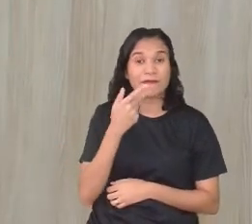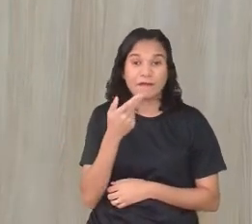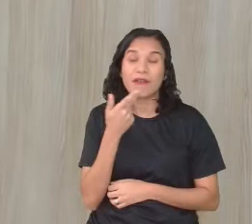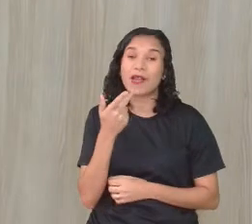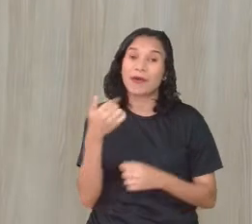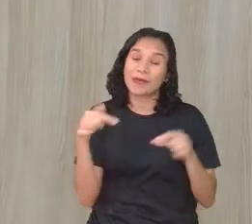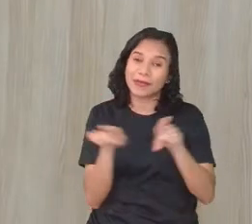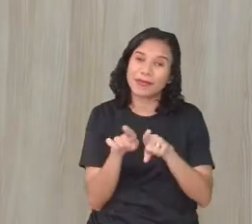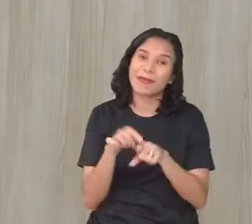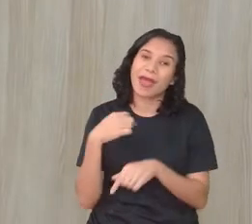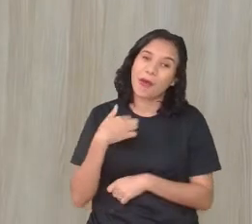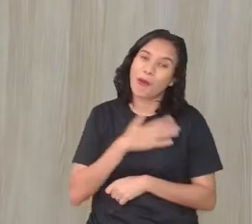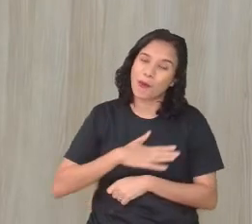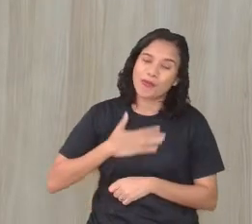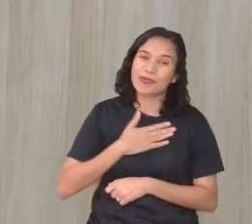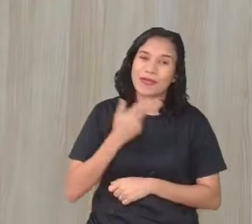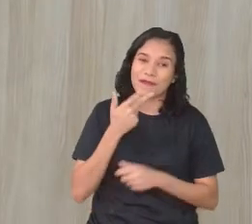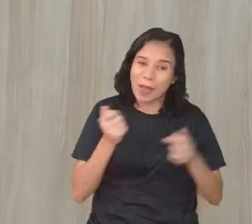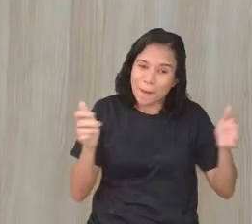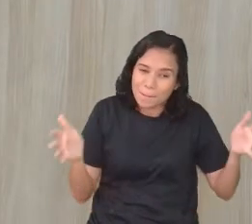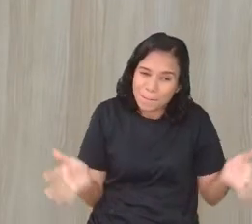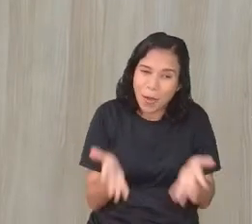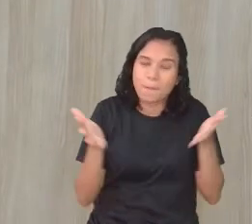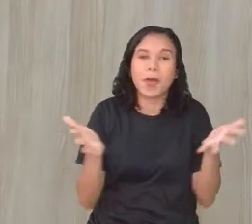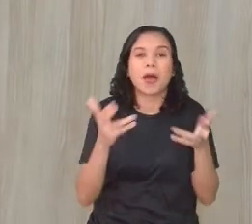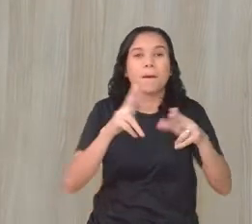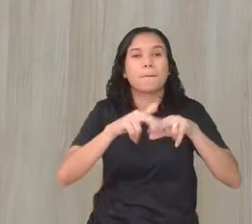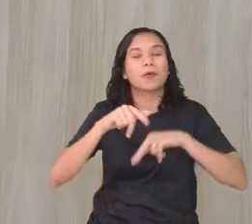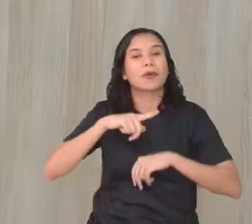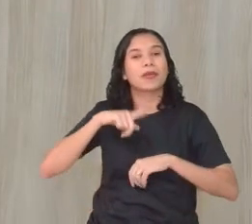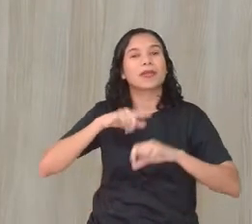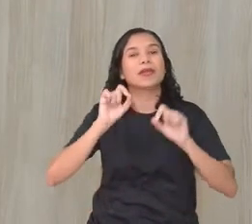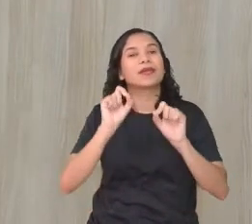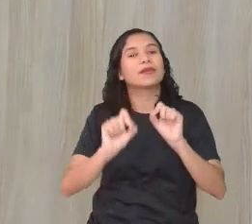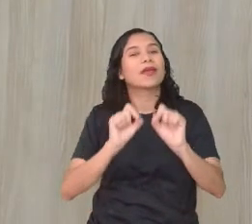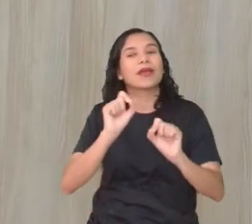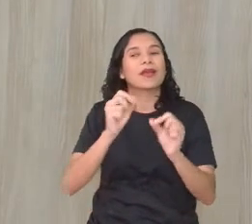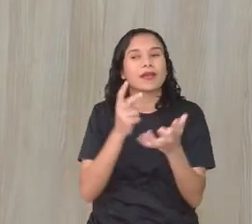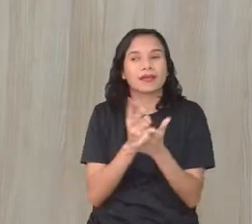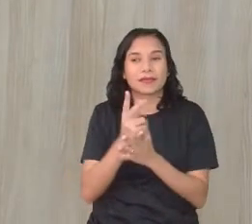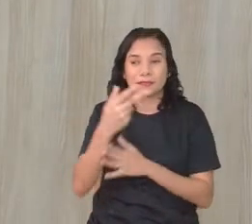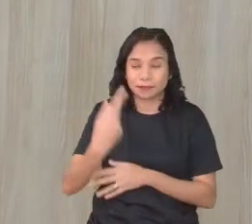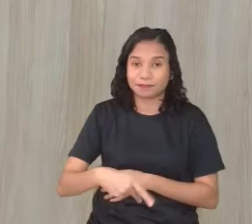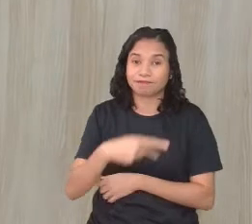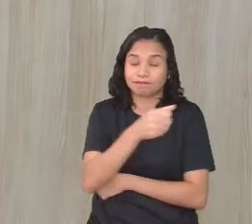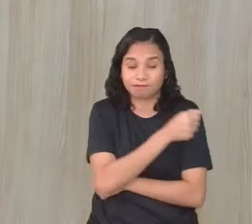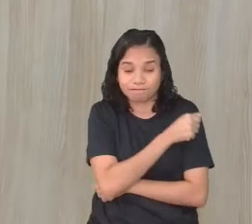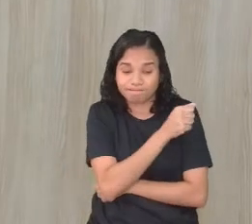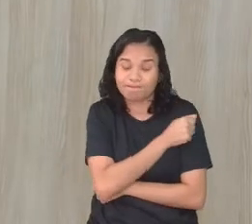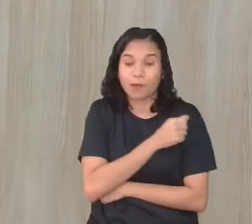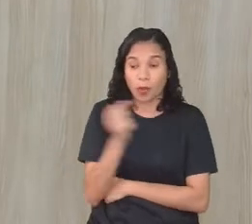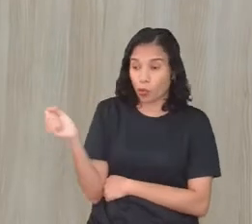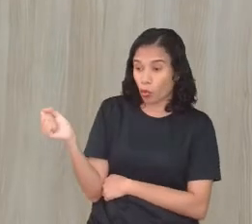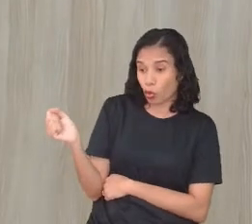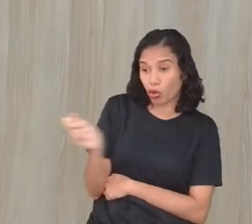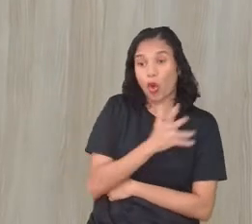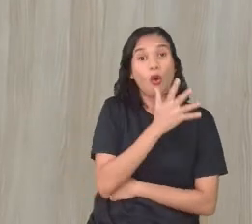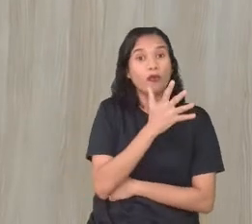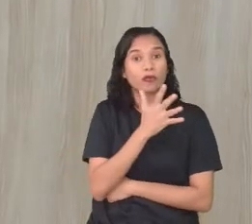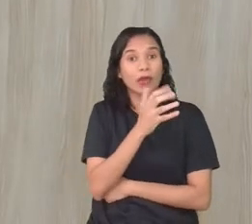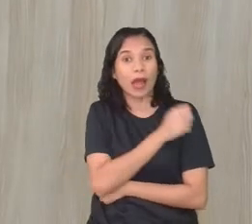fala, e eu gostaria de reforçar, porque temos sempre em nossa rede, não é? Alunos